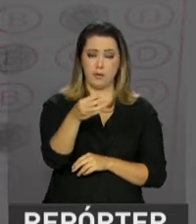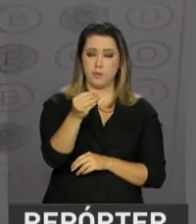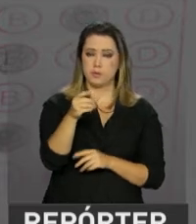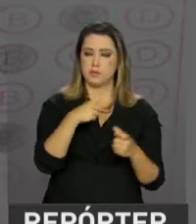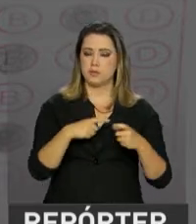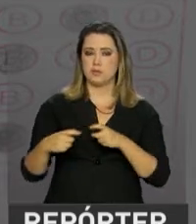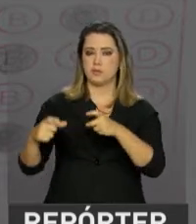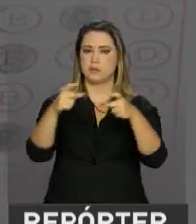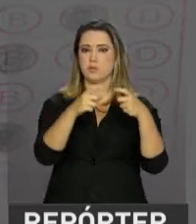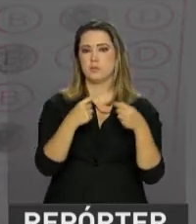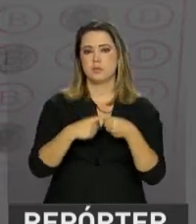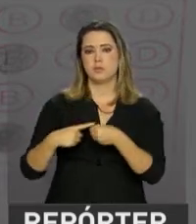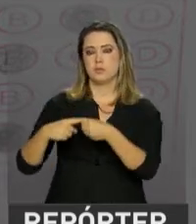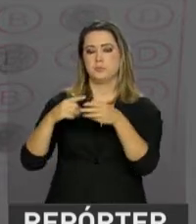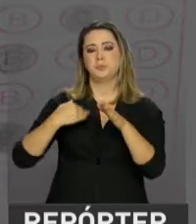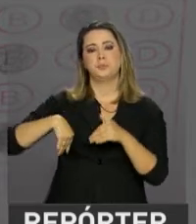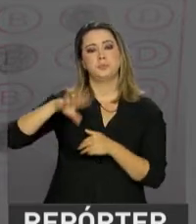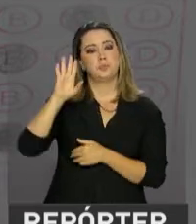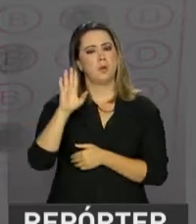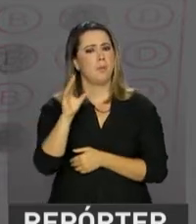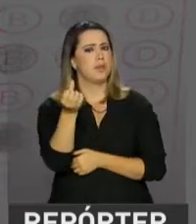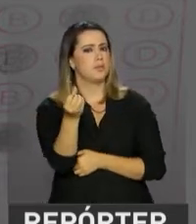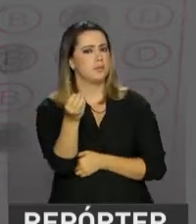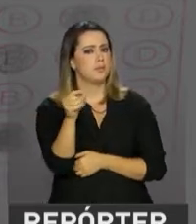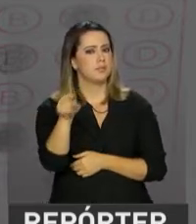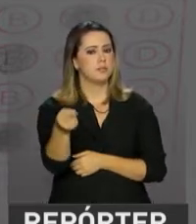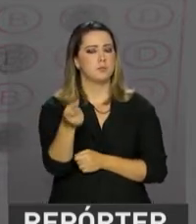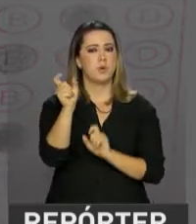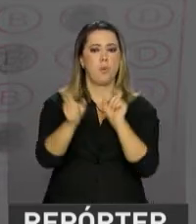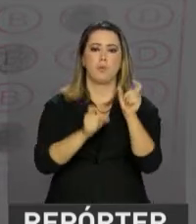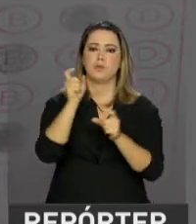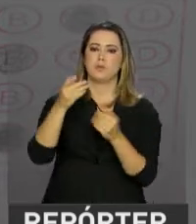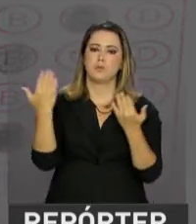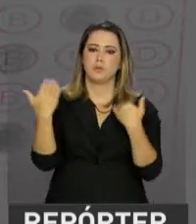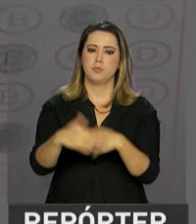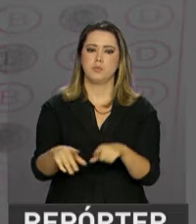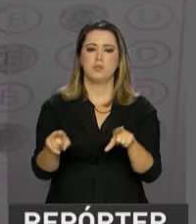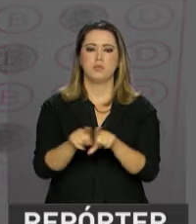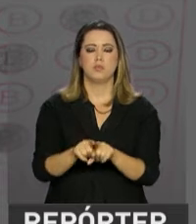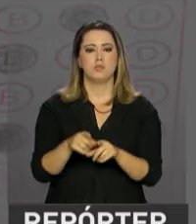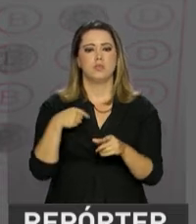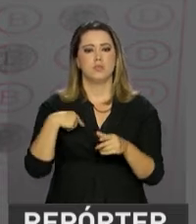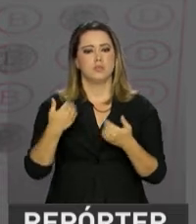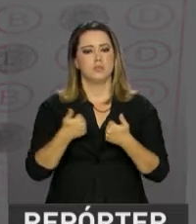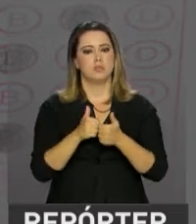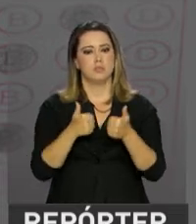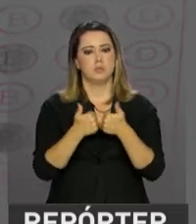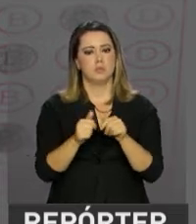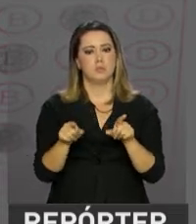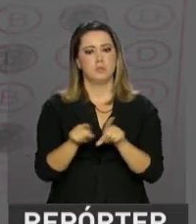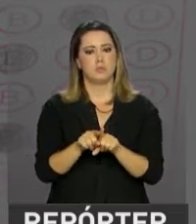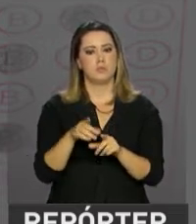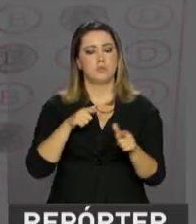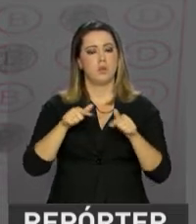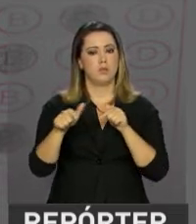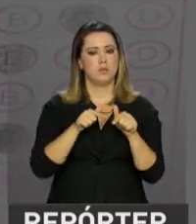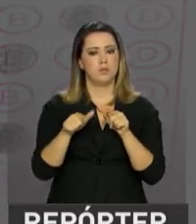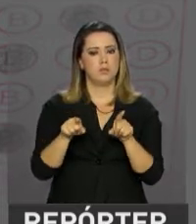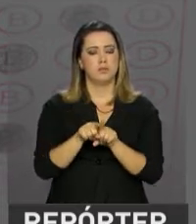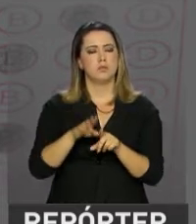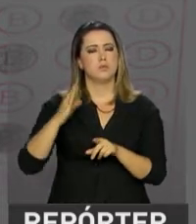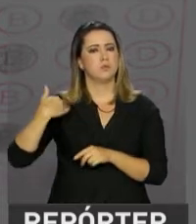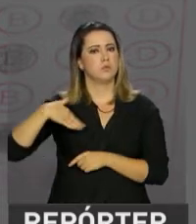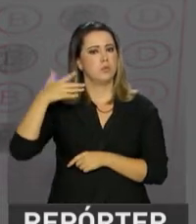serão mais de 600 mil pessoas envolvidas na aplicação e transporte das provas a operação envolve